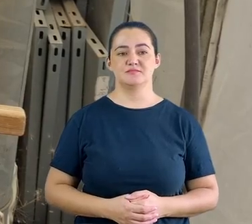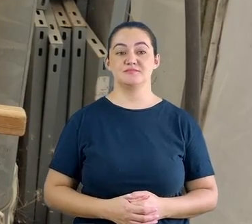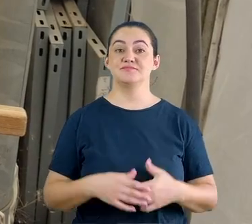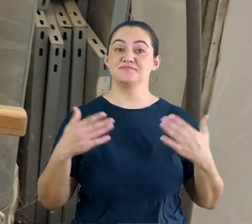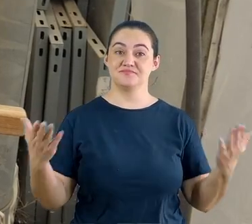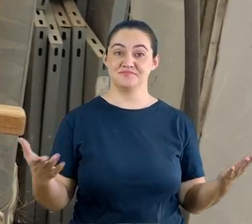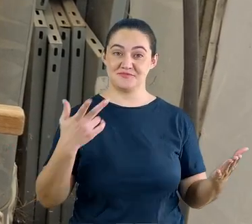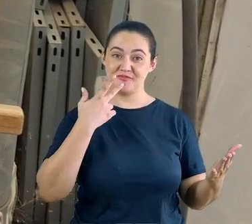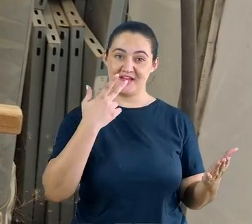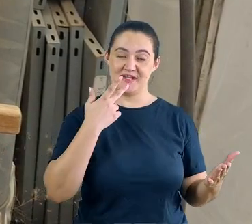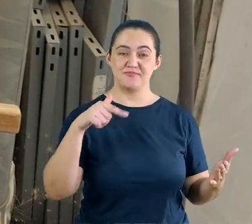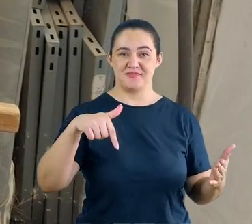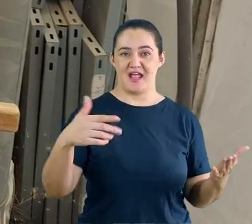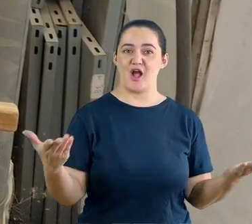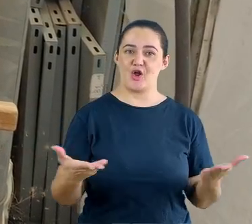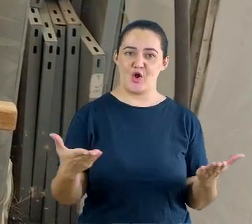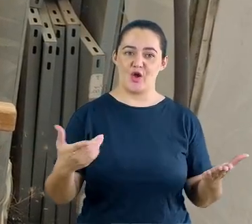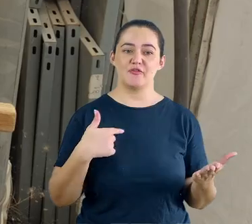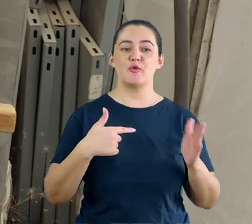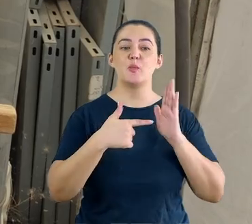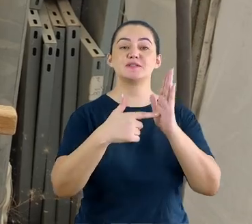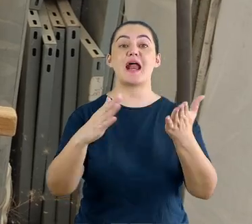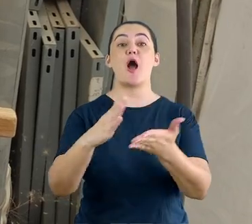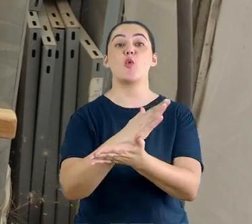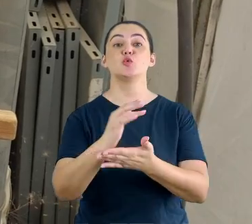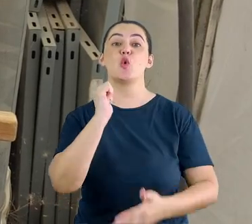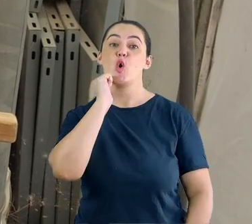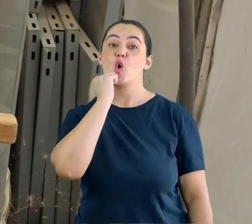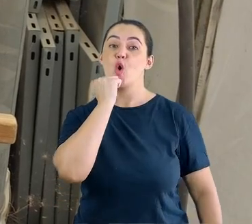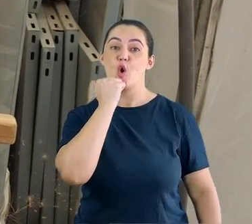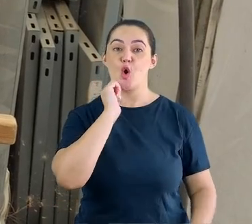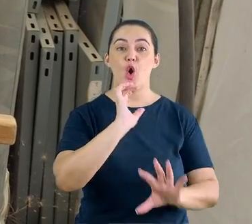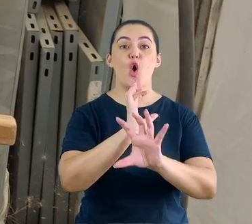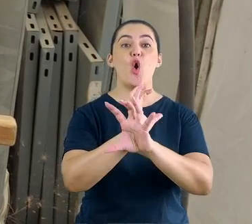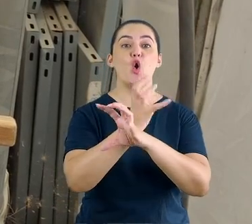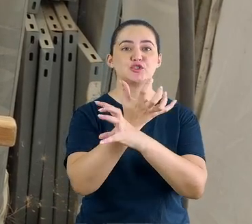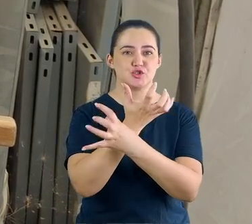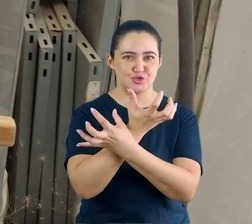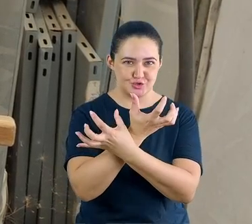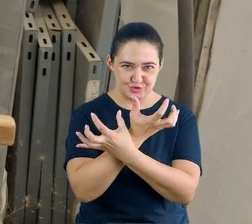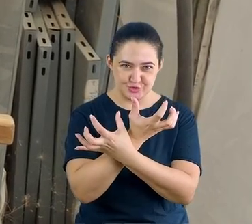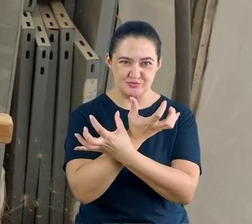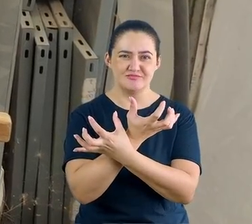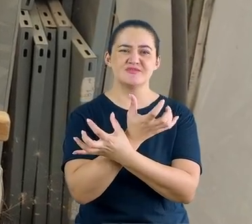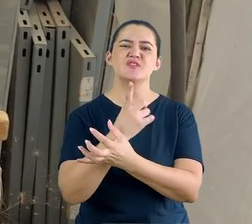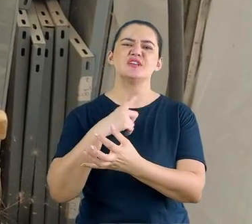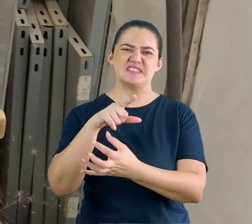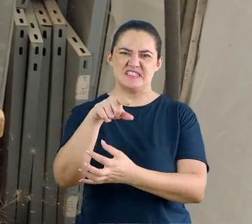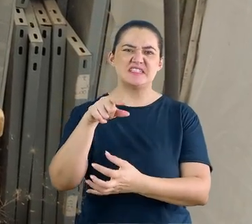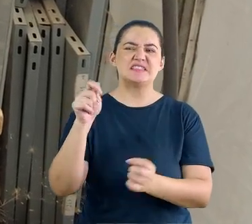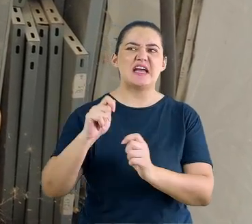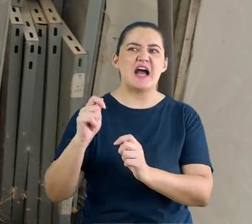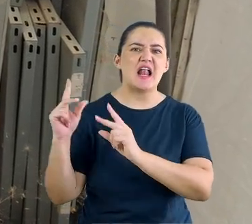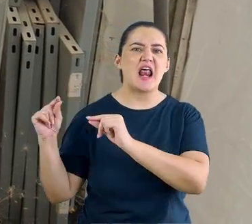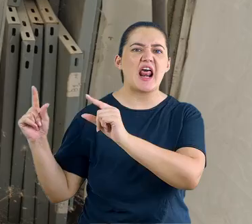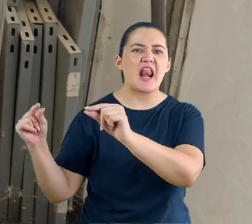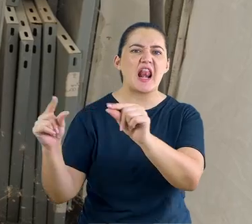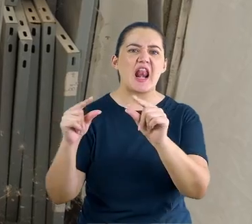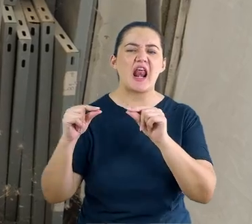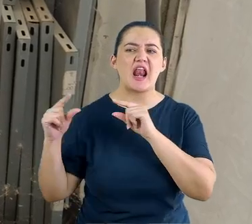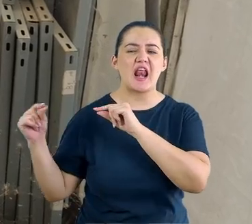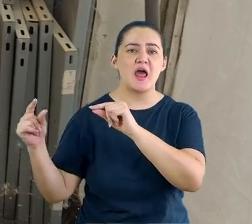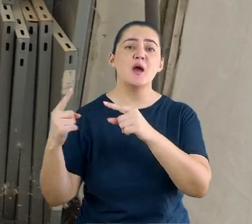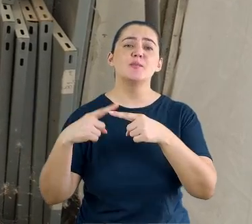Então, como eu falei com vocês, agora nós vamos ver alguns ossos. Eu mudei de lugar aqui. Você já vai ouvir até o barulho das pessoas trabalhando, porque aqui é uma